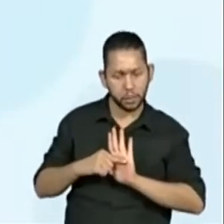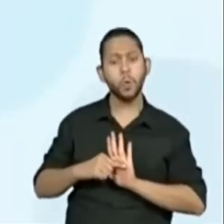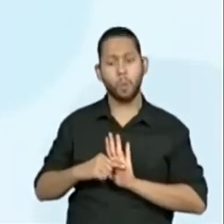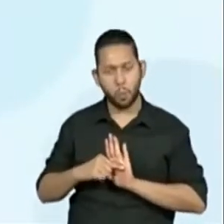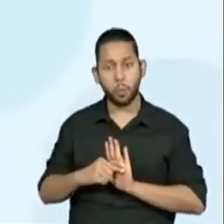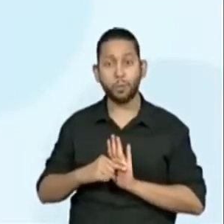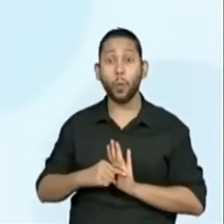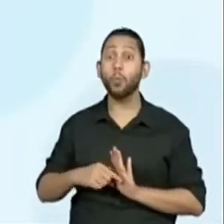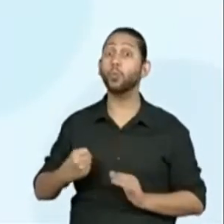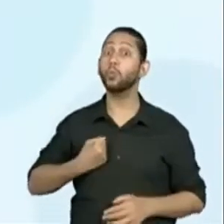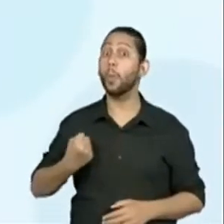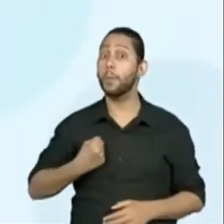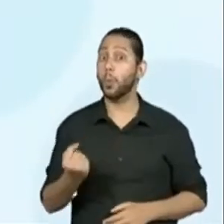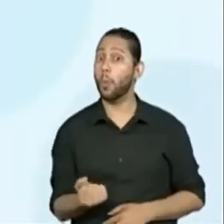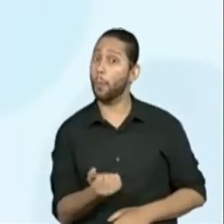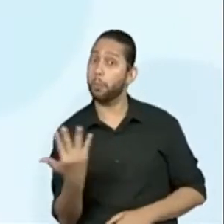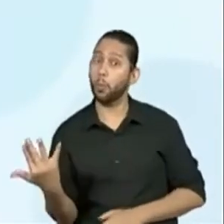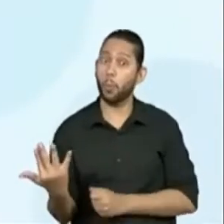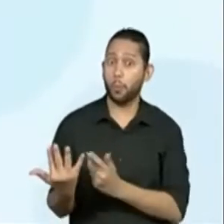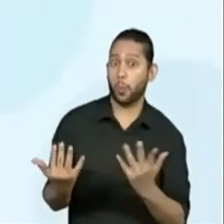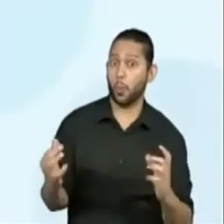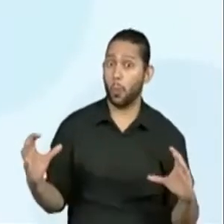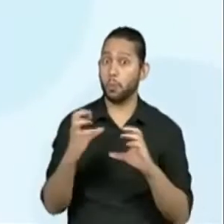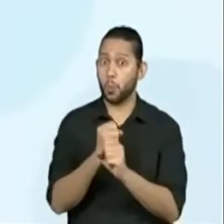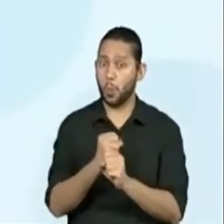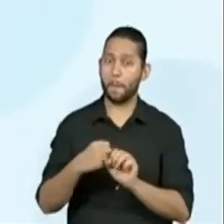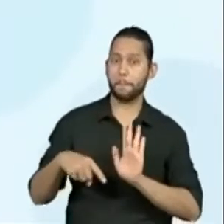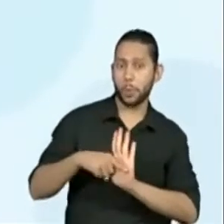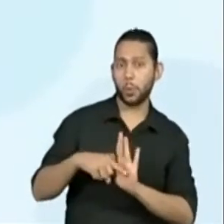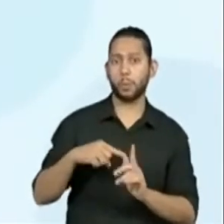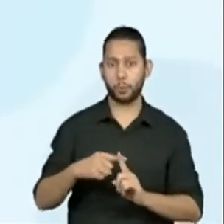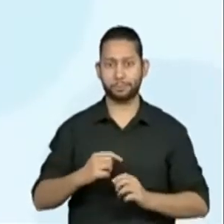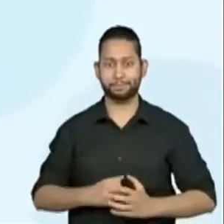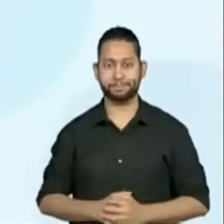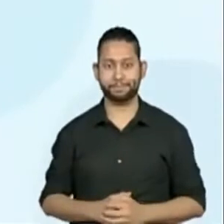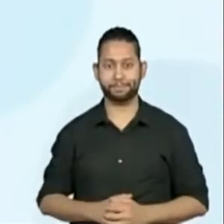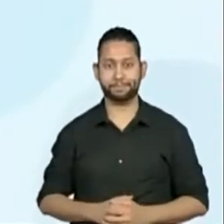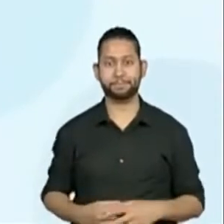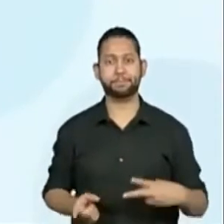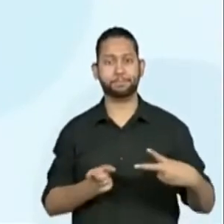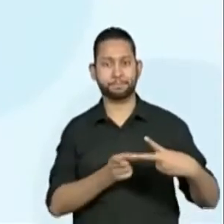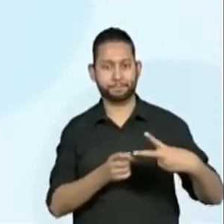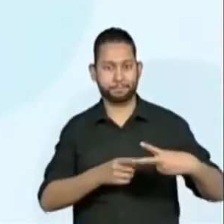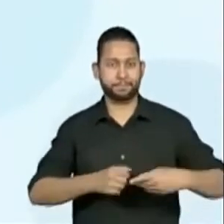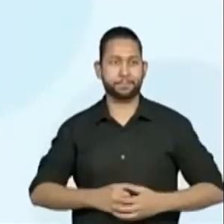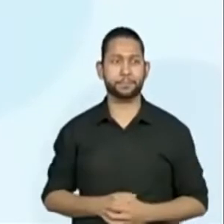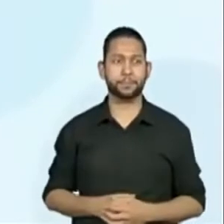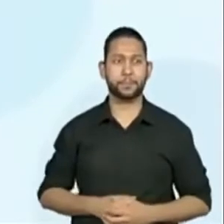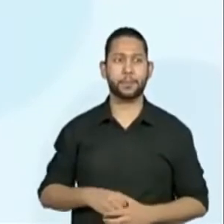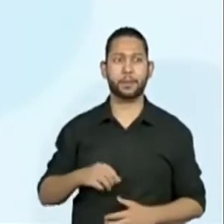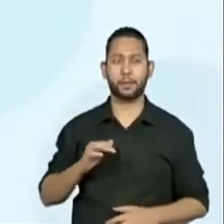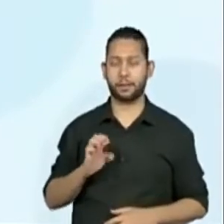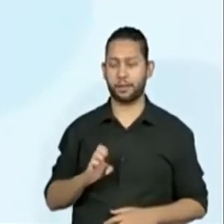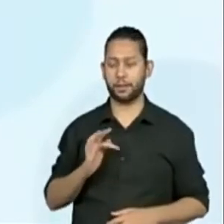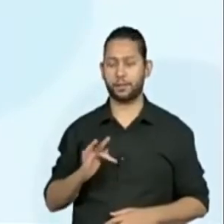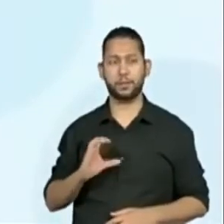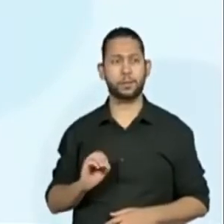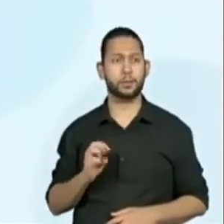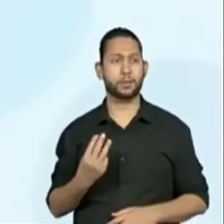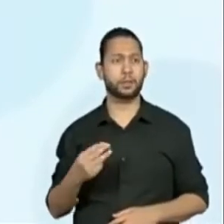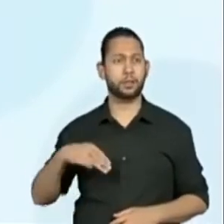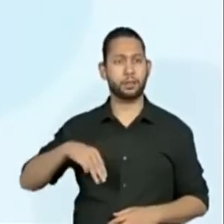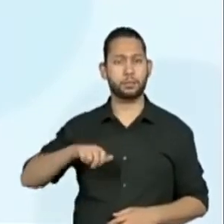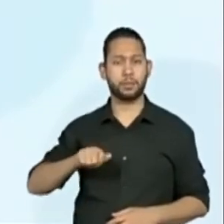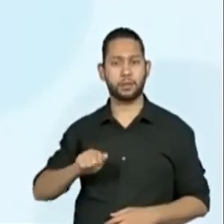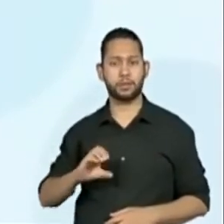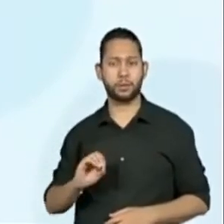segundo habilidade de hoje ef03 ma06 resolver e elaborar problemas